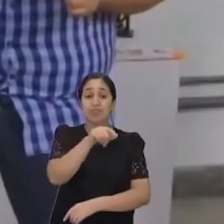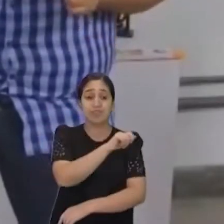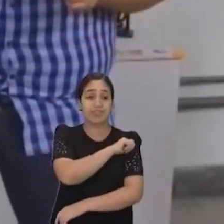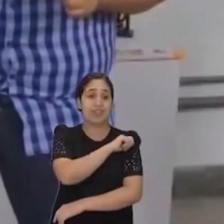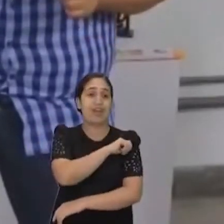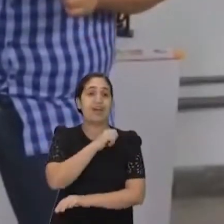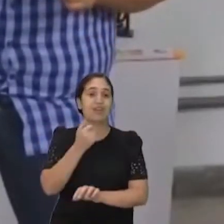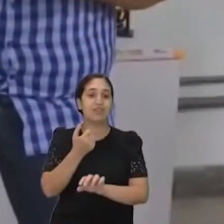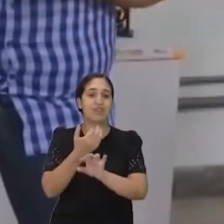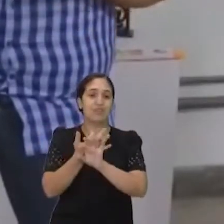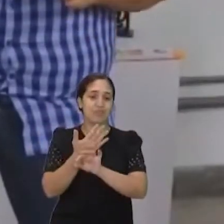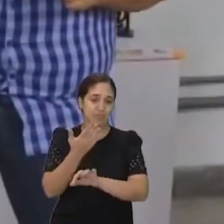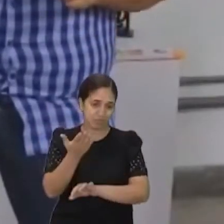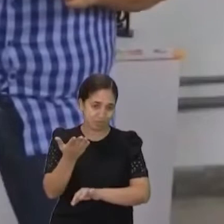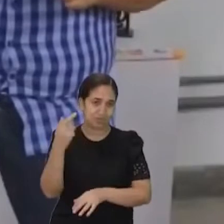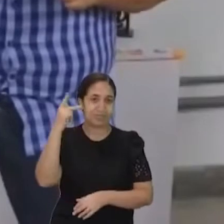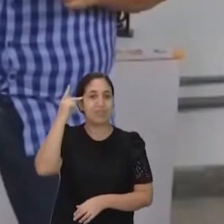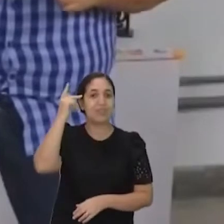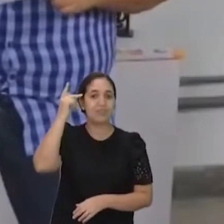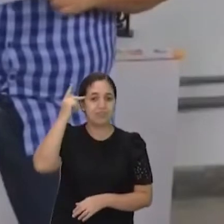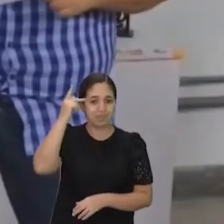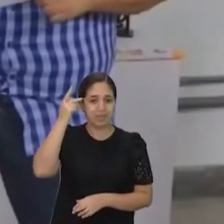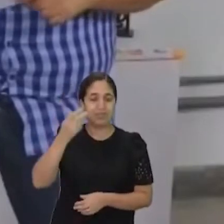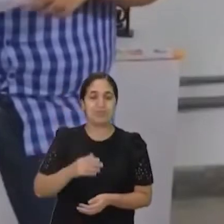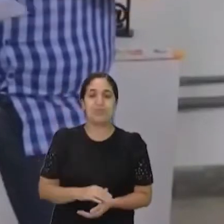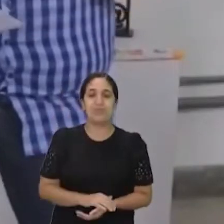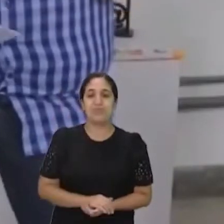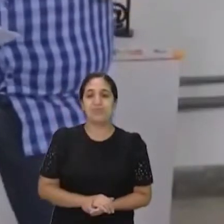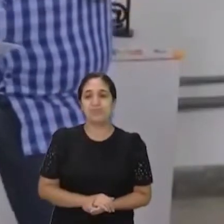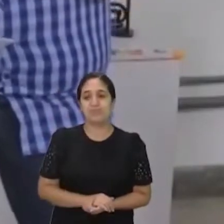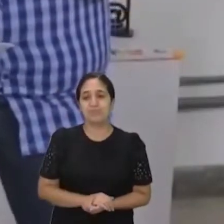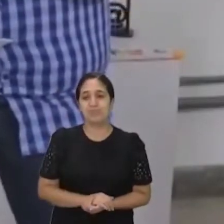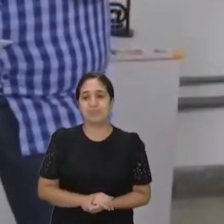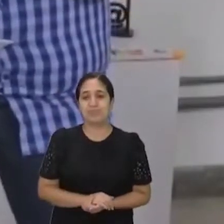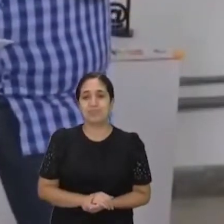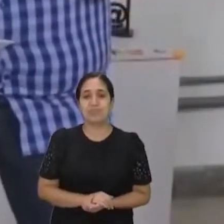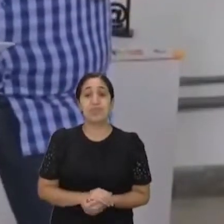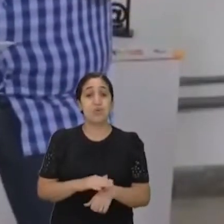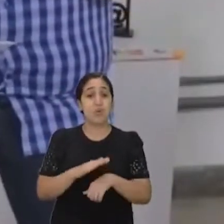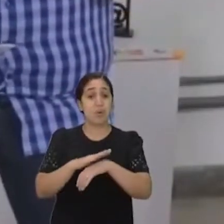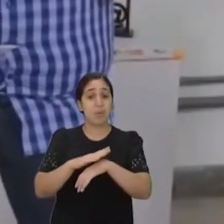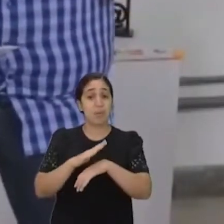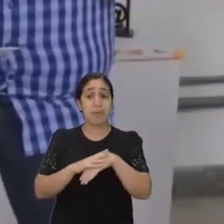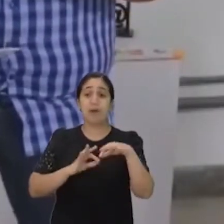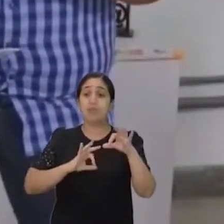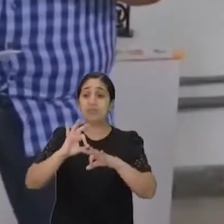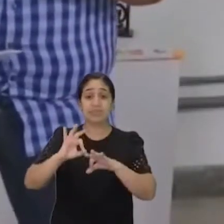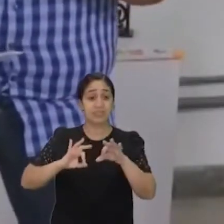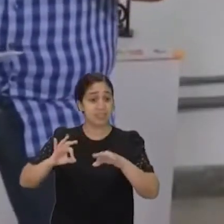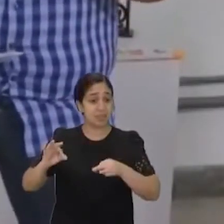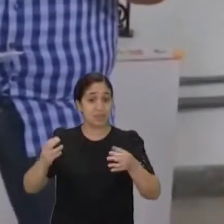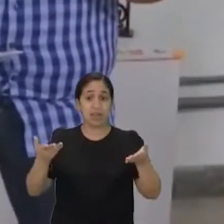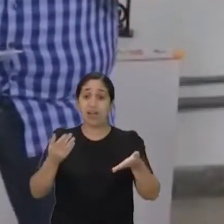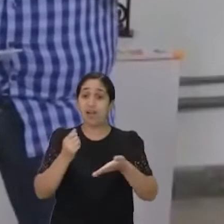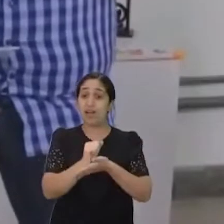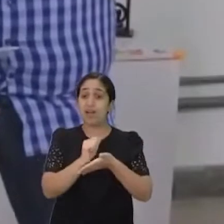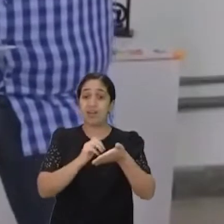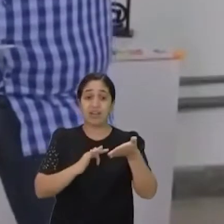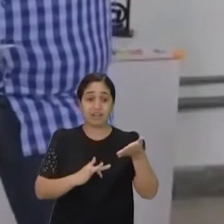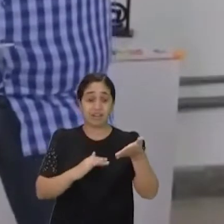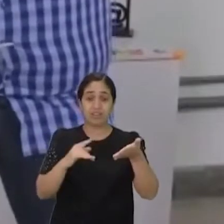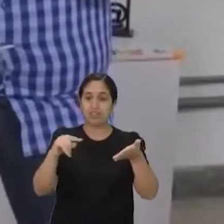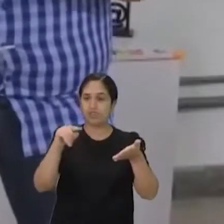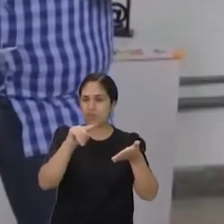Rede Estadual Pública de São Paulo, tá certo? Mão na massa, ou seja, essa atividade vocês